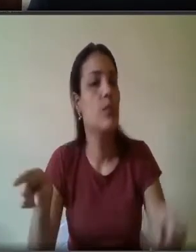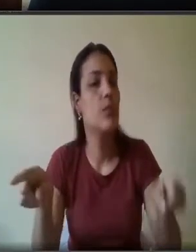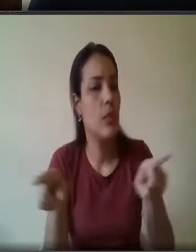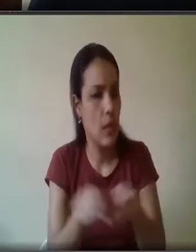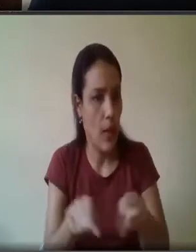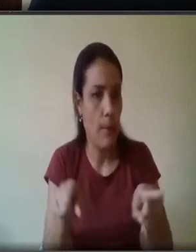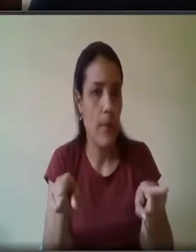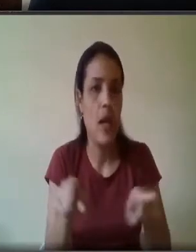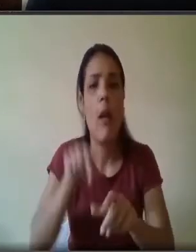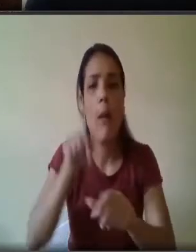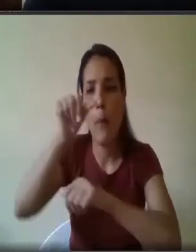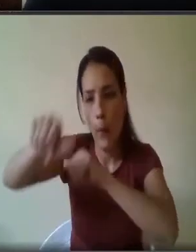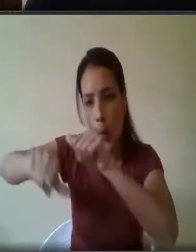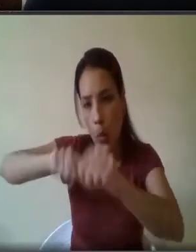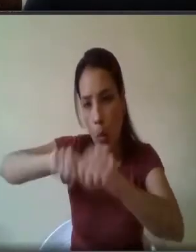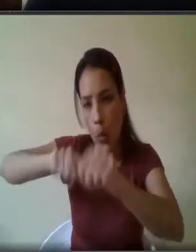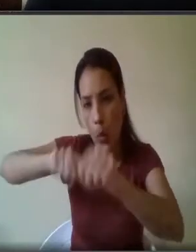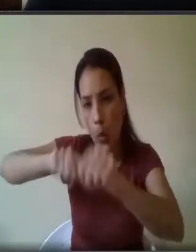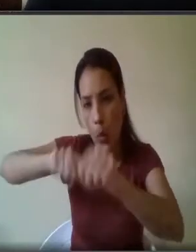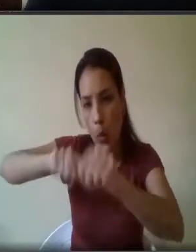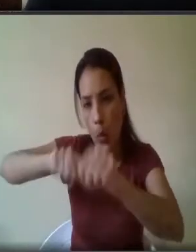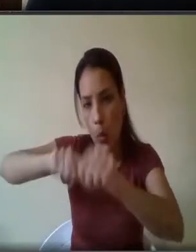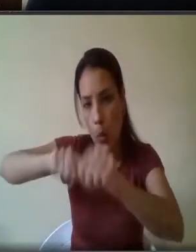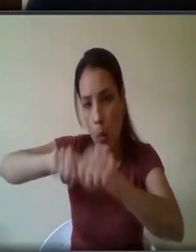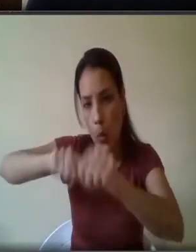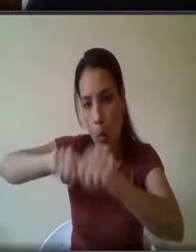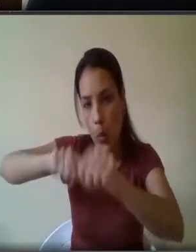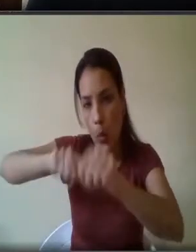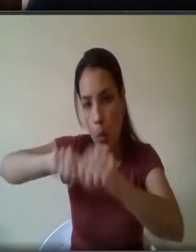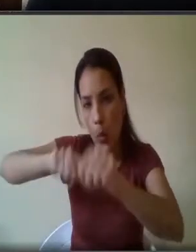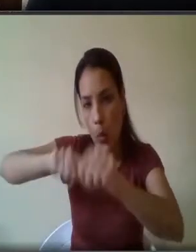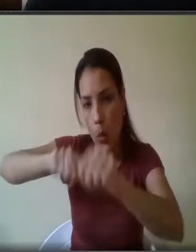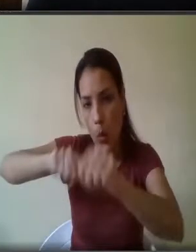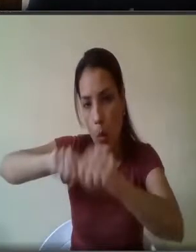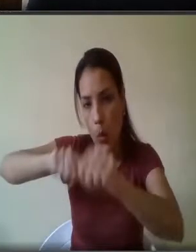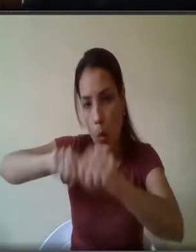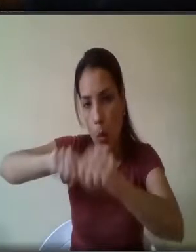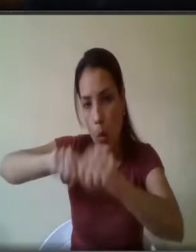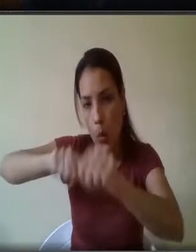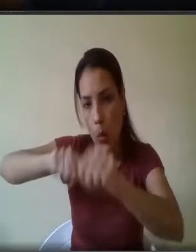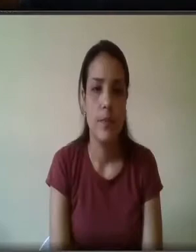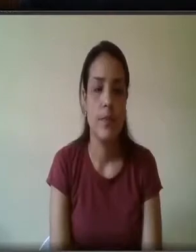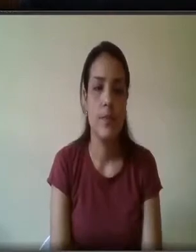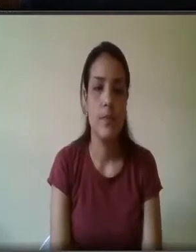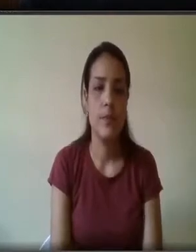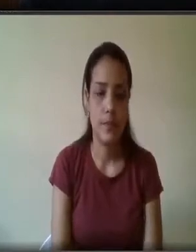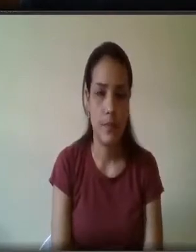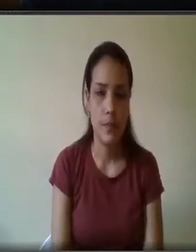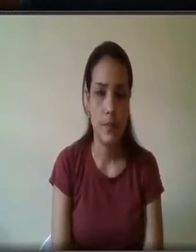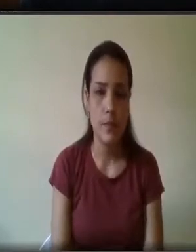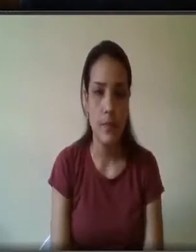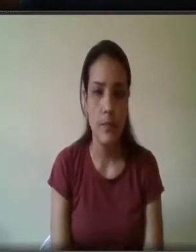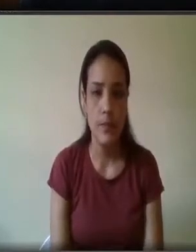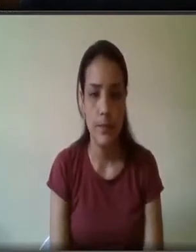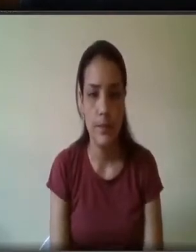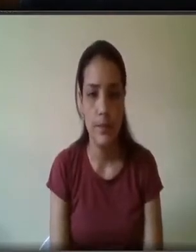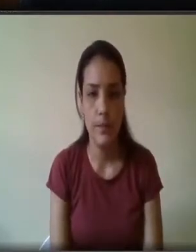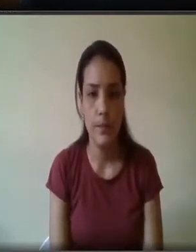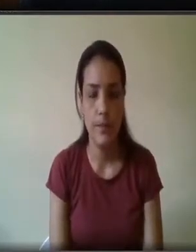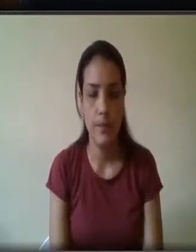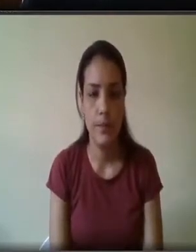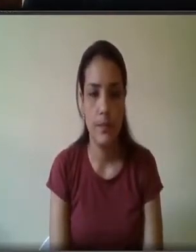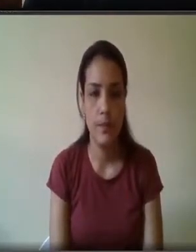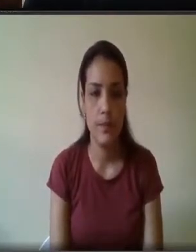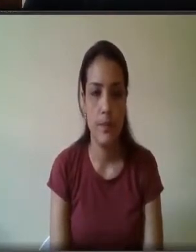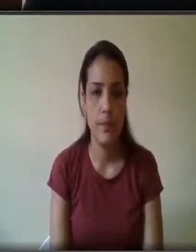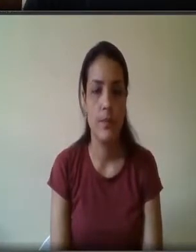pessoal, em que a gente chama de o vale de U, né? Quando isso é um pouco mais, consegue